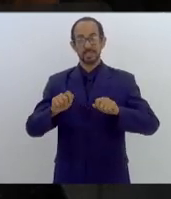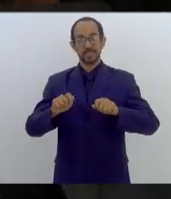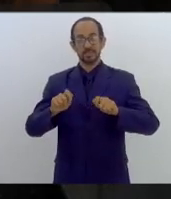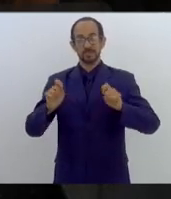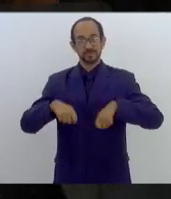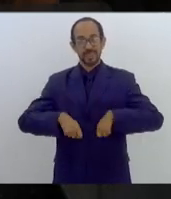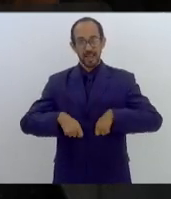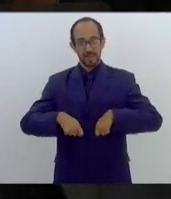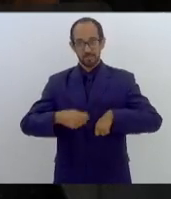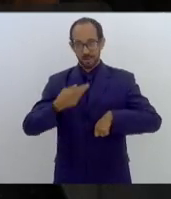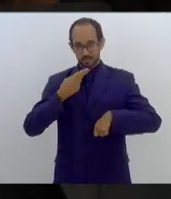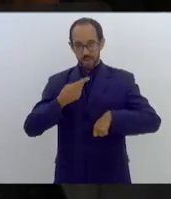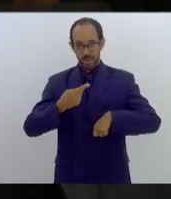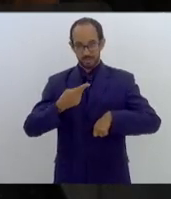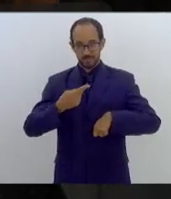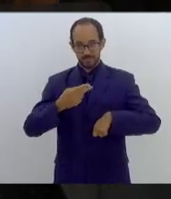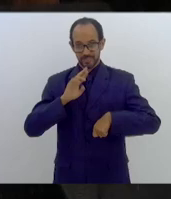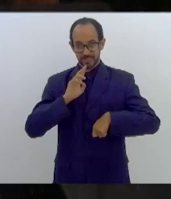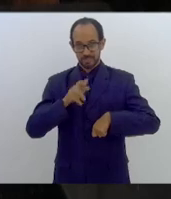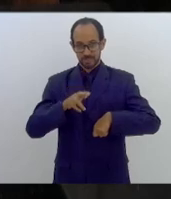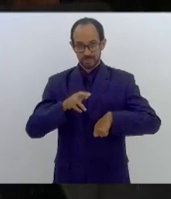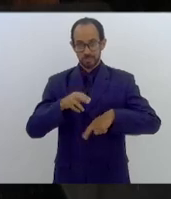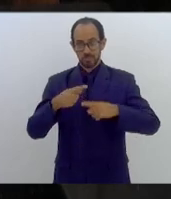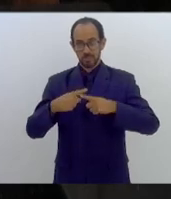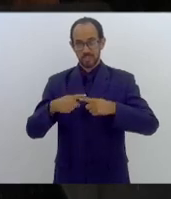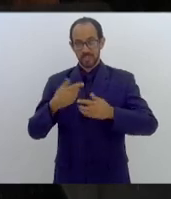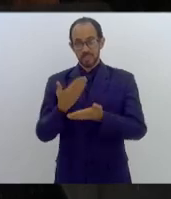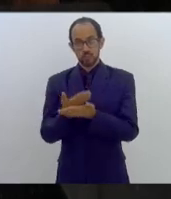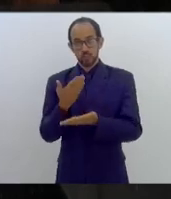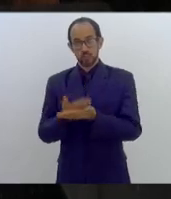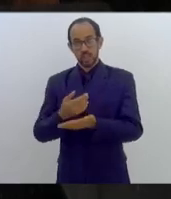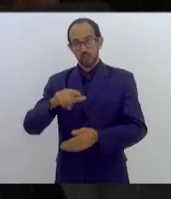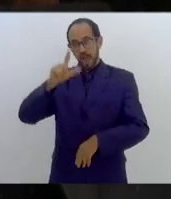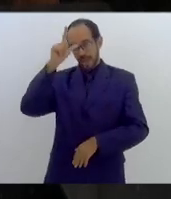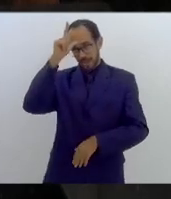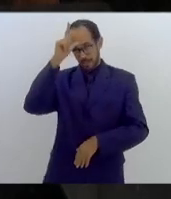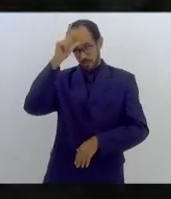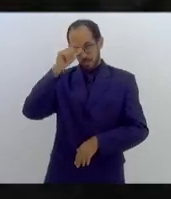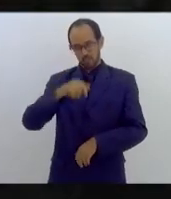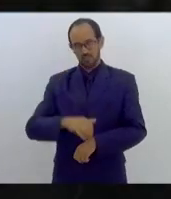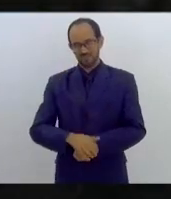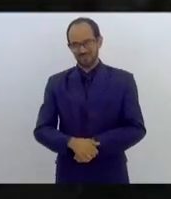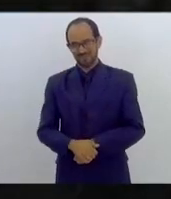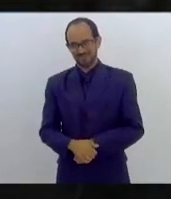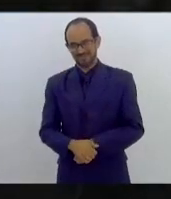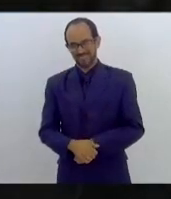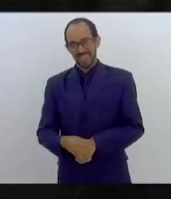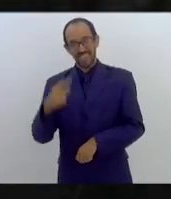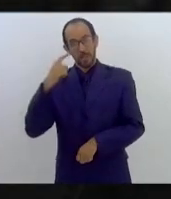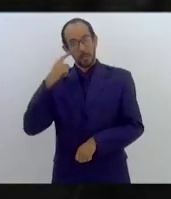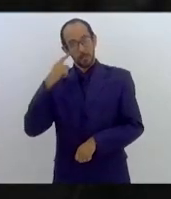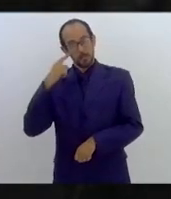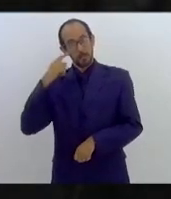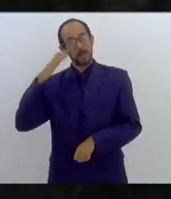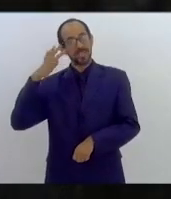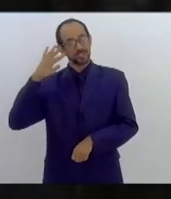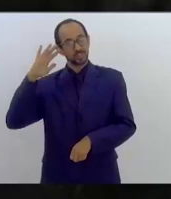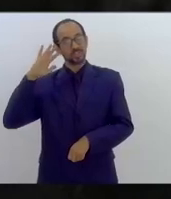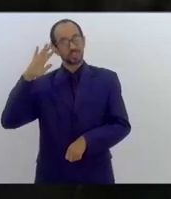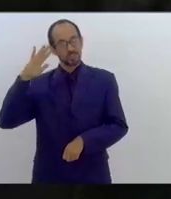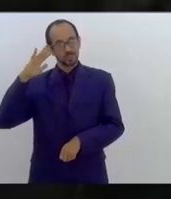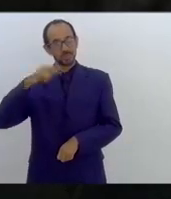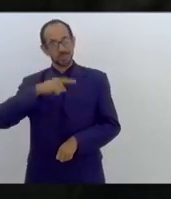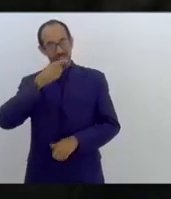falar, porque está estudando alemão. Aí eu imagino que ele esteja